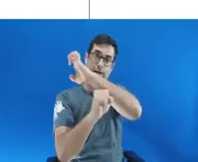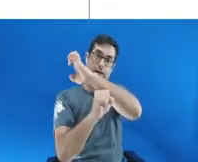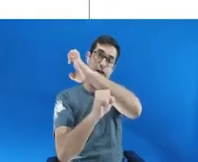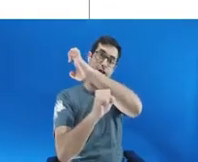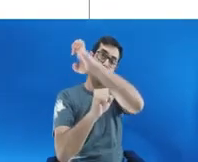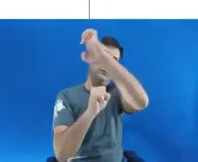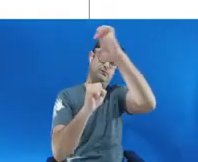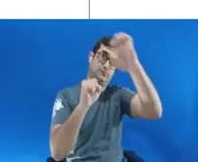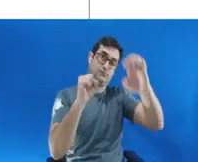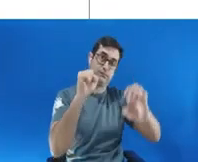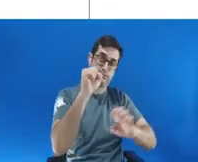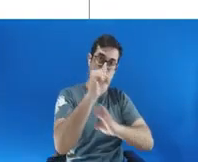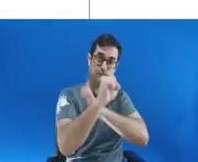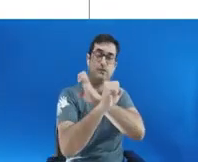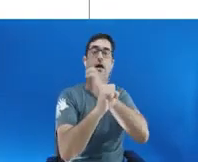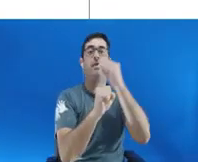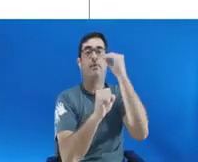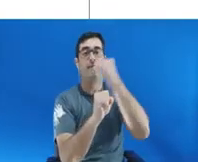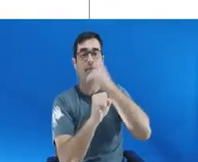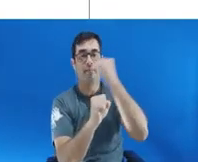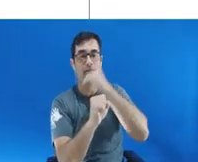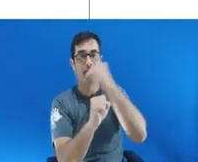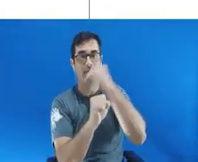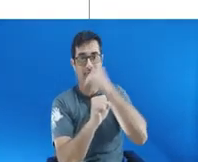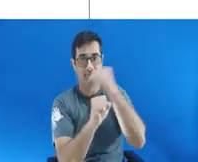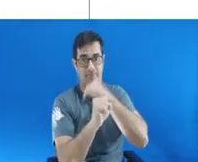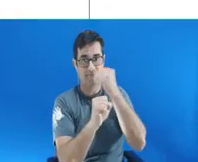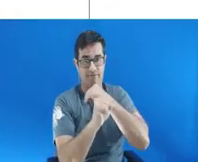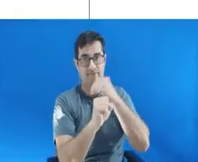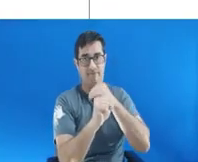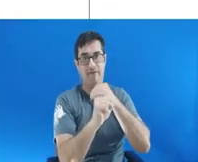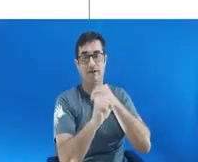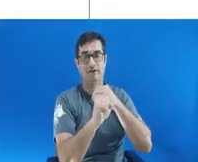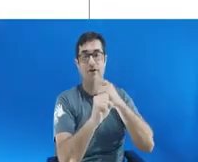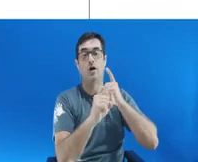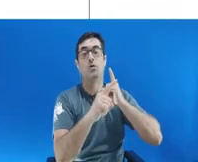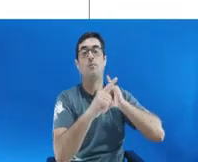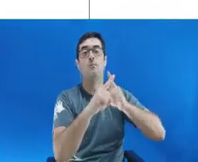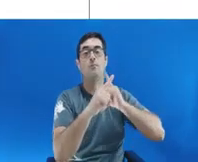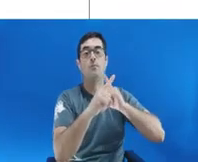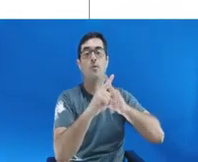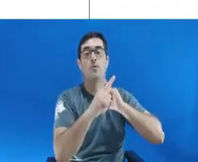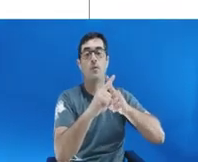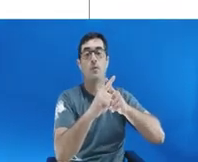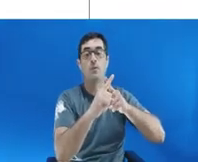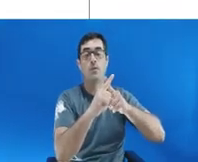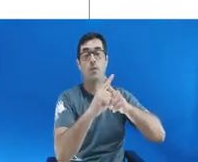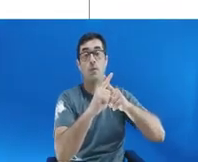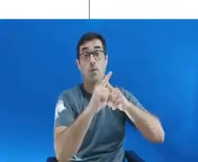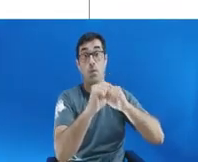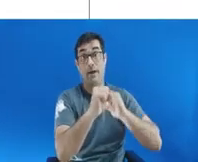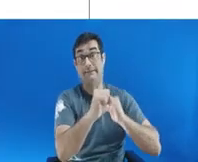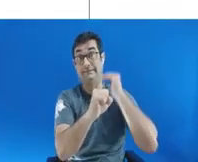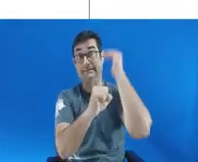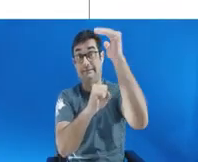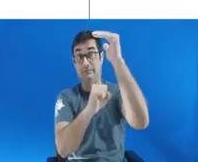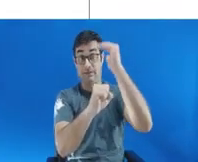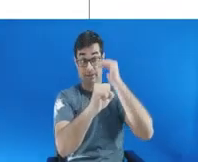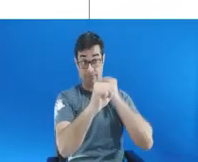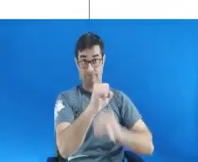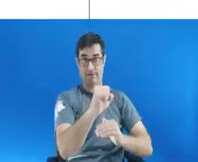subnível vai estar acima ou abaixo. Se eu colocar no plano, ele não vai estar blindando. Aqui é a mesma coisa, só que aqui ele